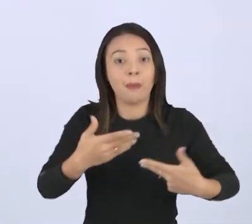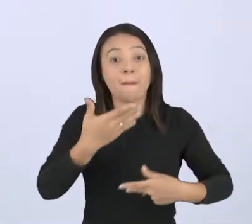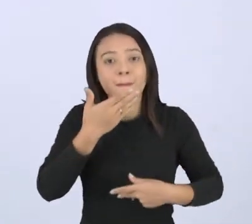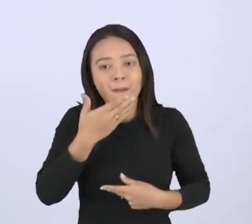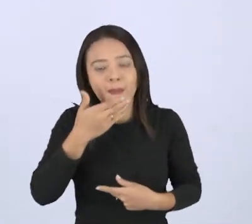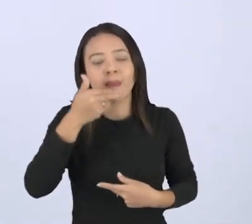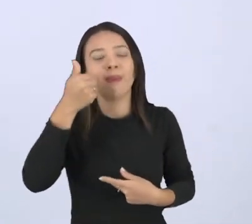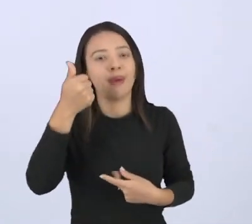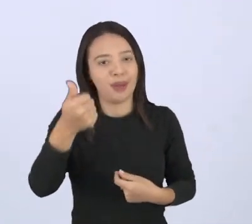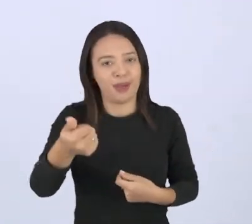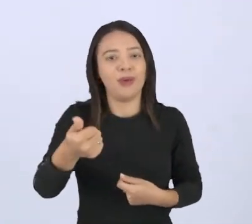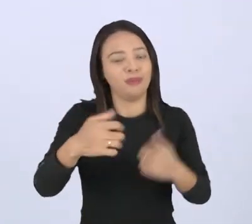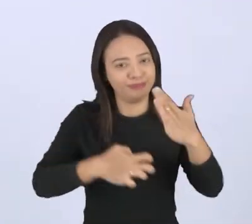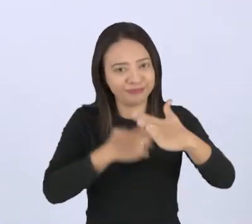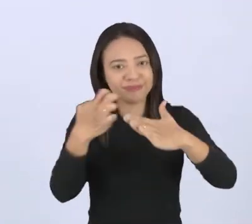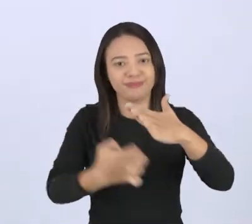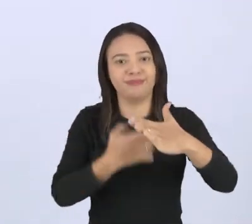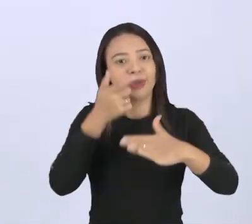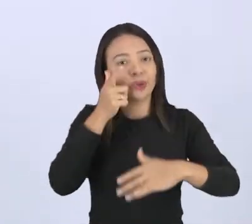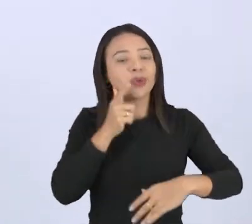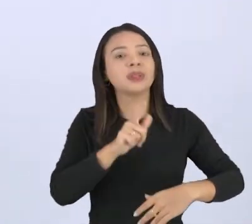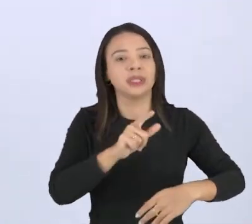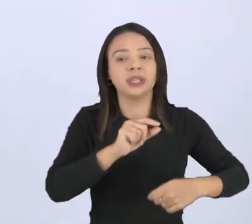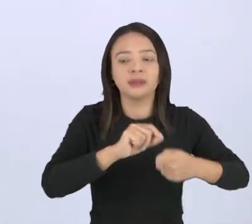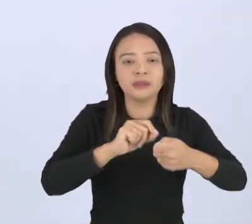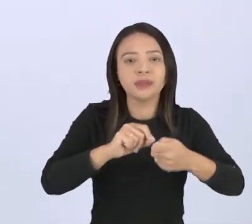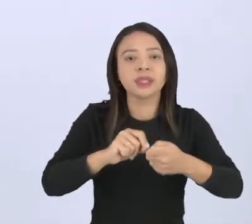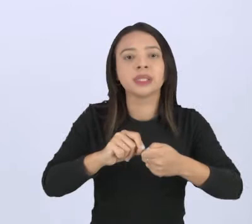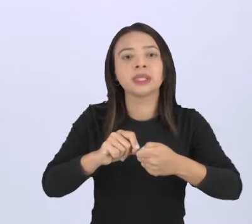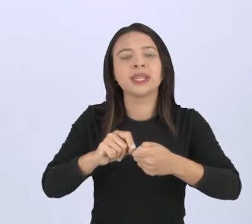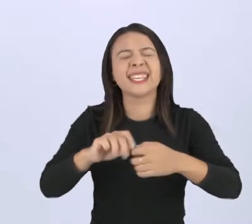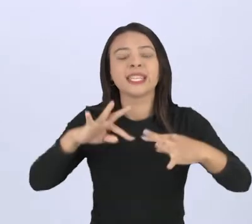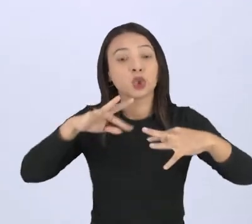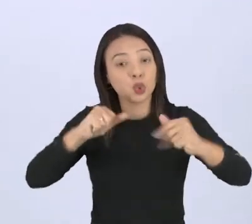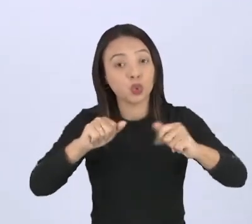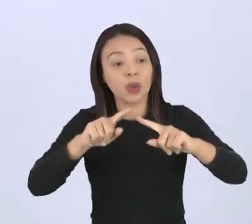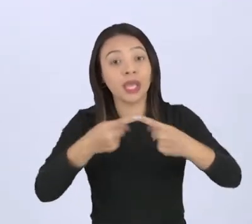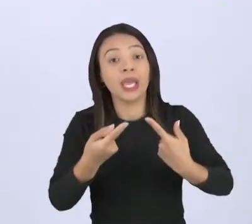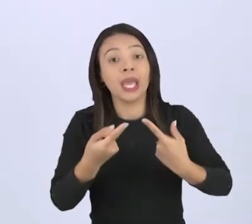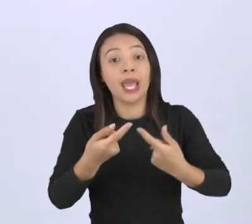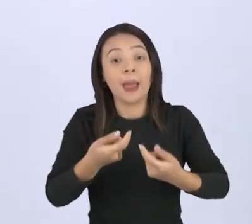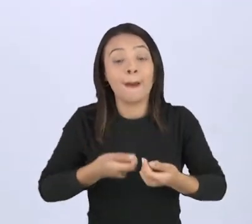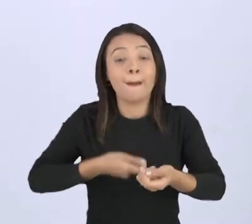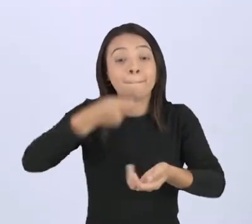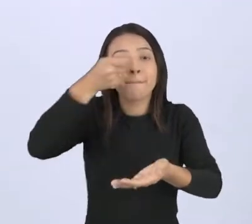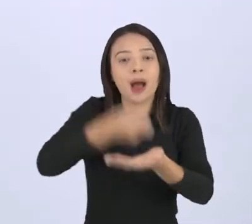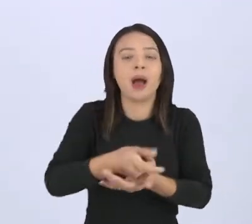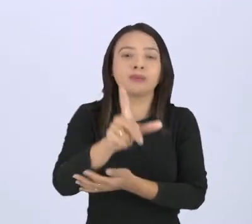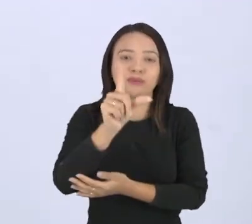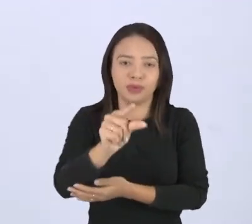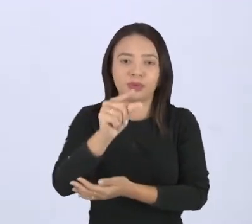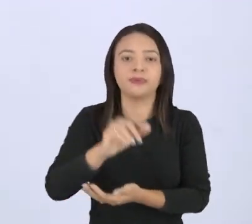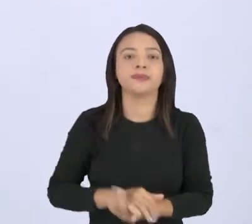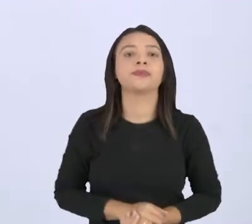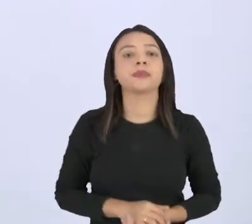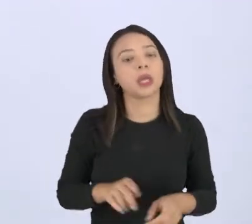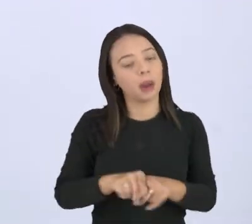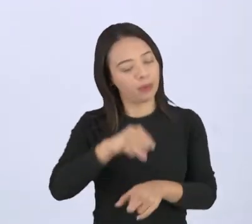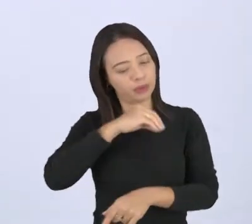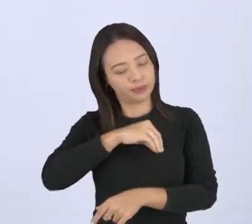para poderem produzir produtos com custos mais baixos. Aliado à mão de obra mais baixas, como é o